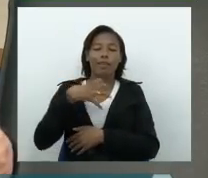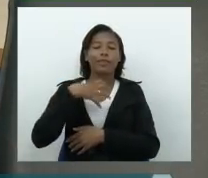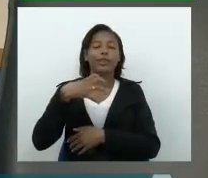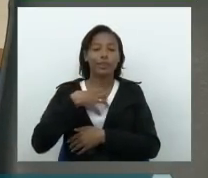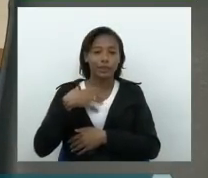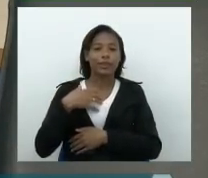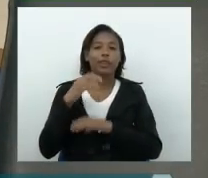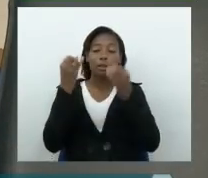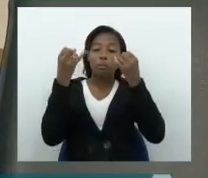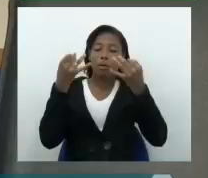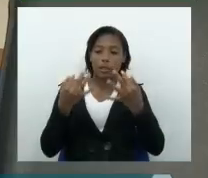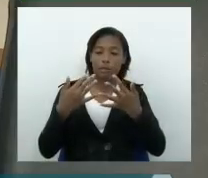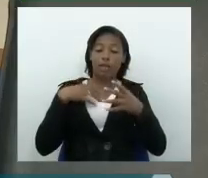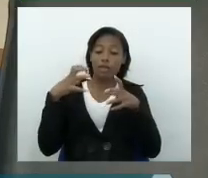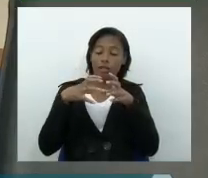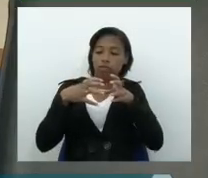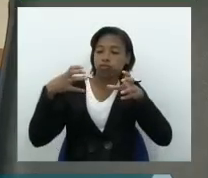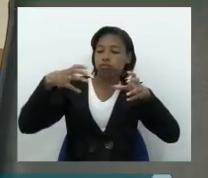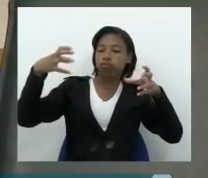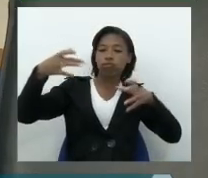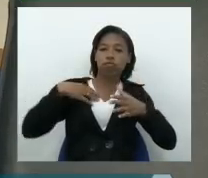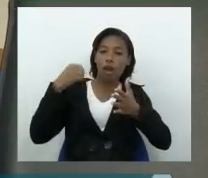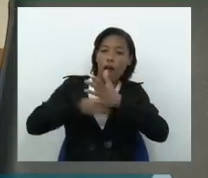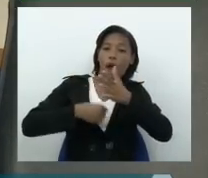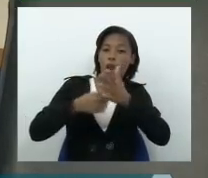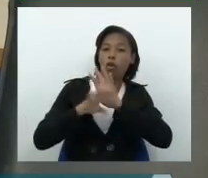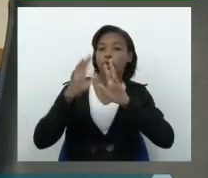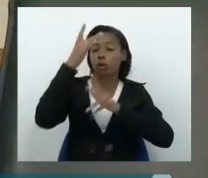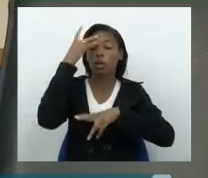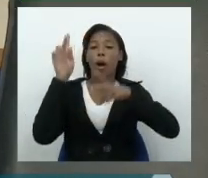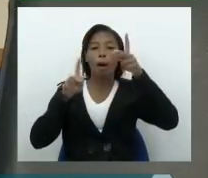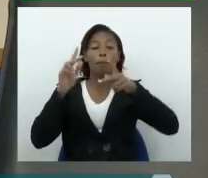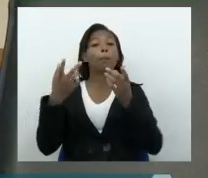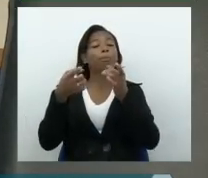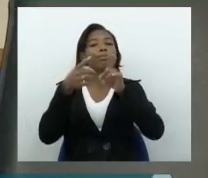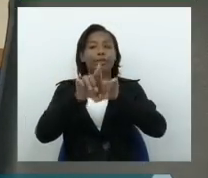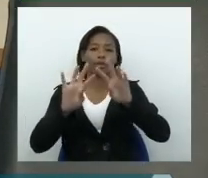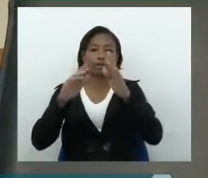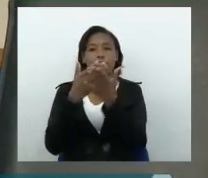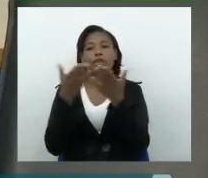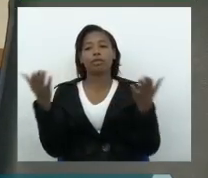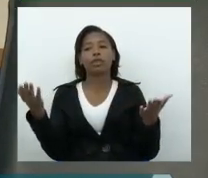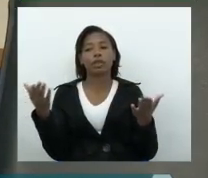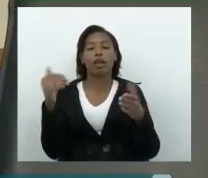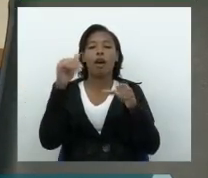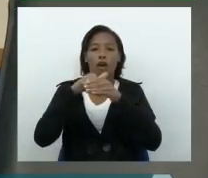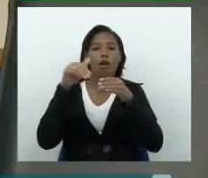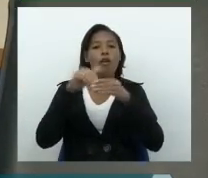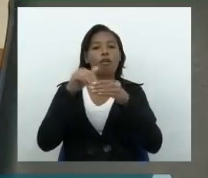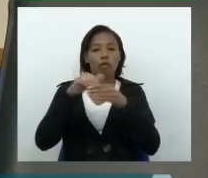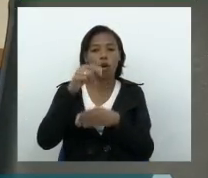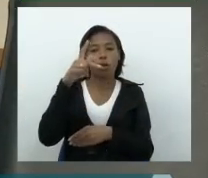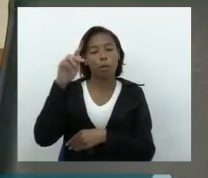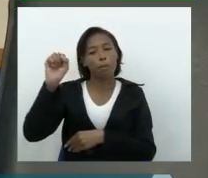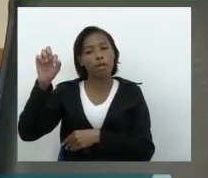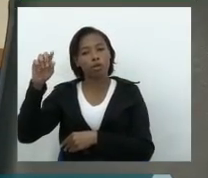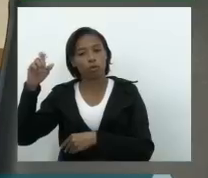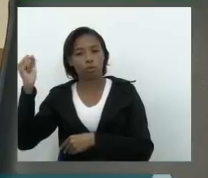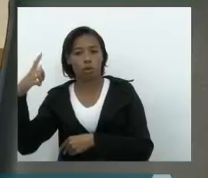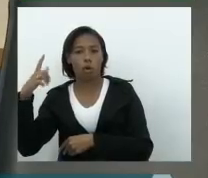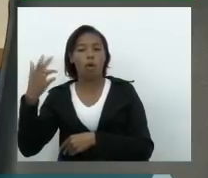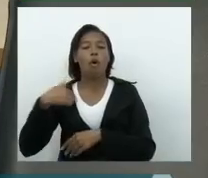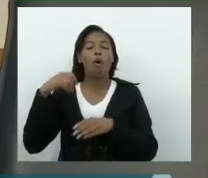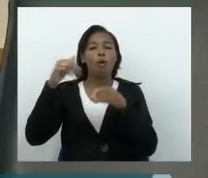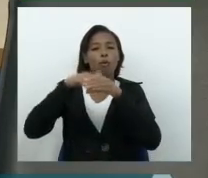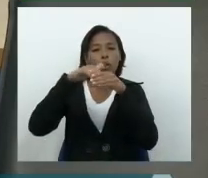tem o sentido de fazer crescer a luta do povo. Por isso, meus companheiros, vote no PSOL. Vote nos